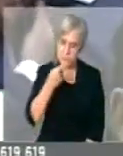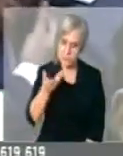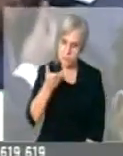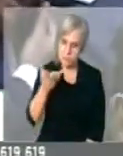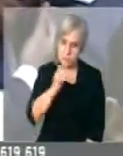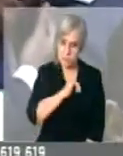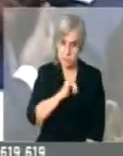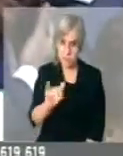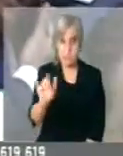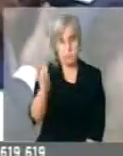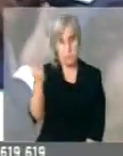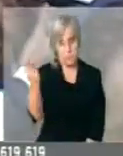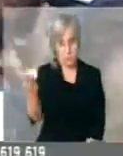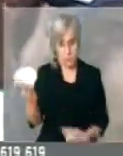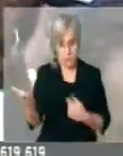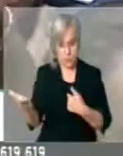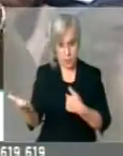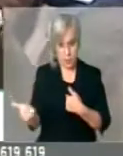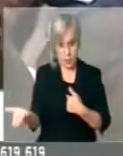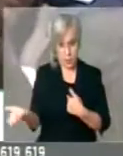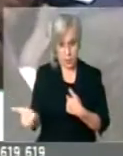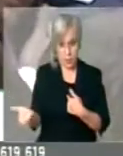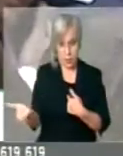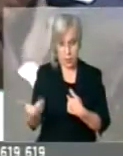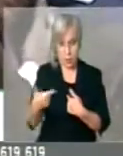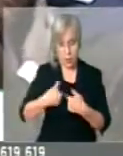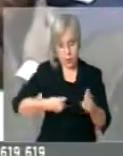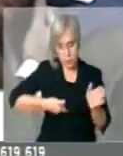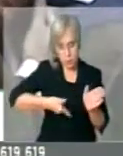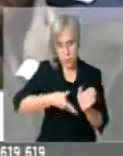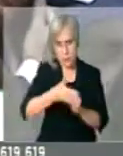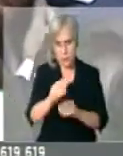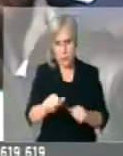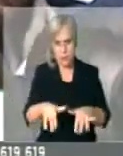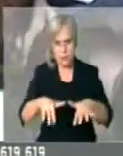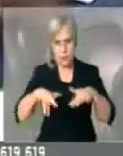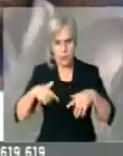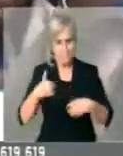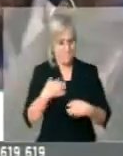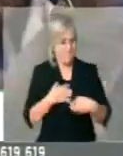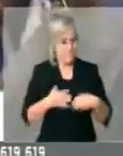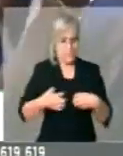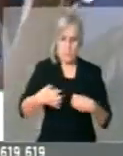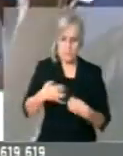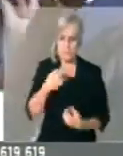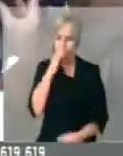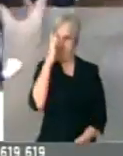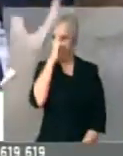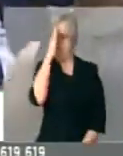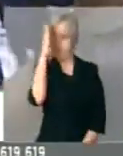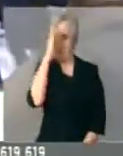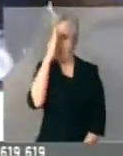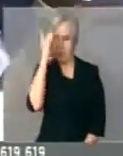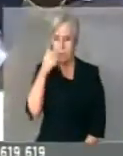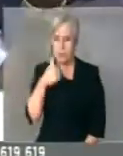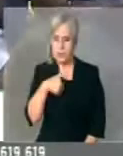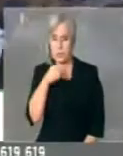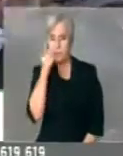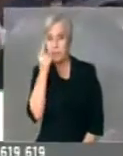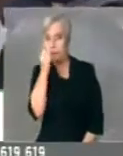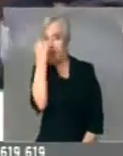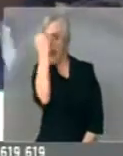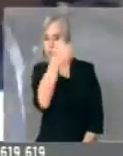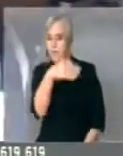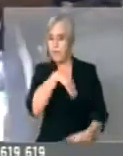que eu estarei saindo do plenário porque não estou me sentindo bem. Eu estava no meio daquela